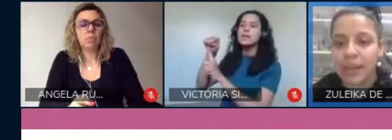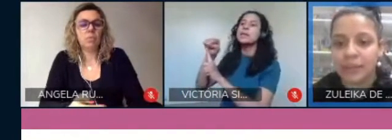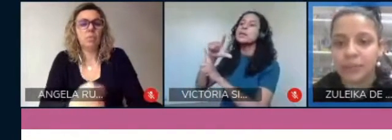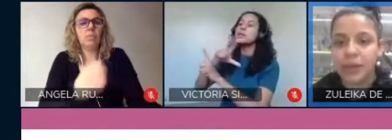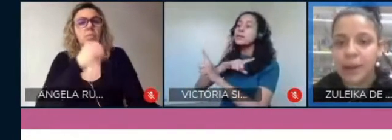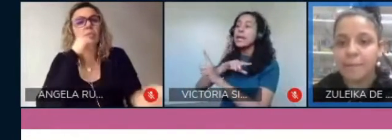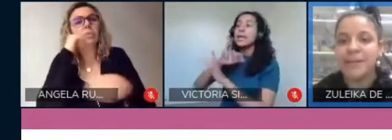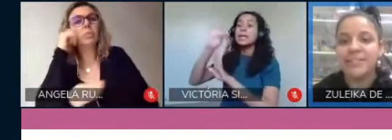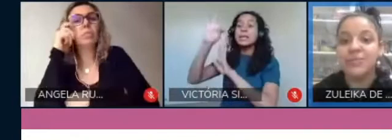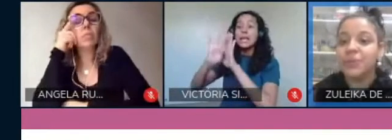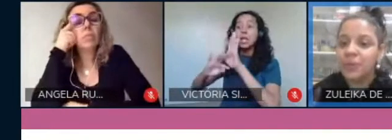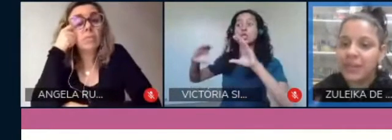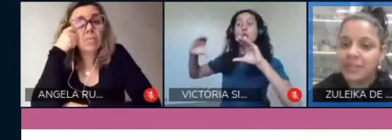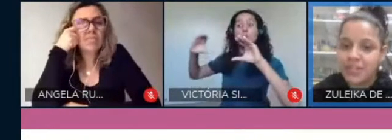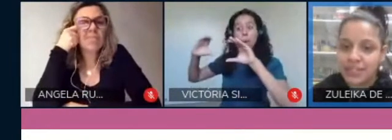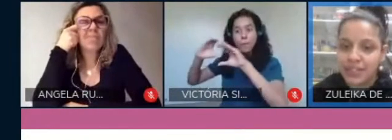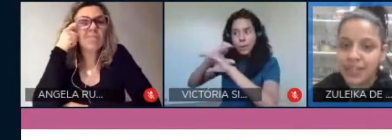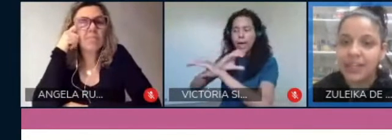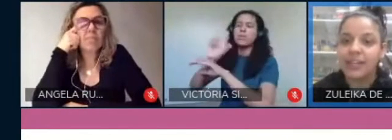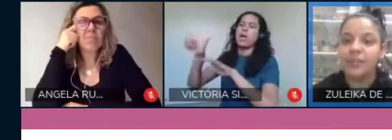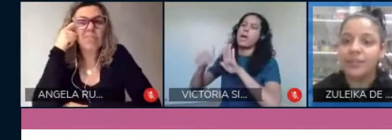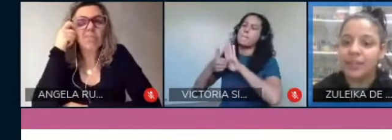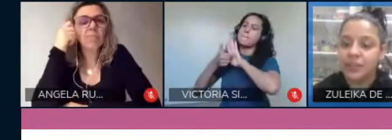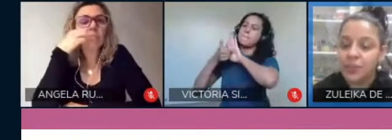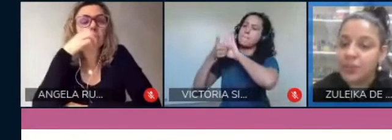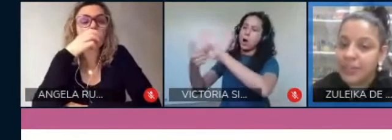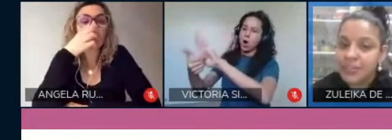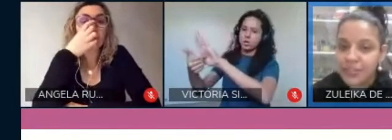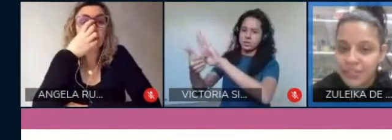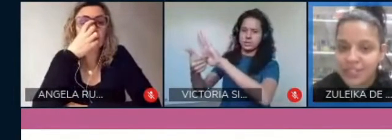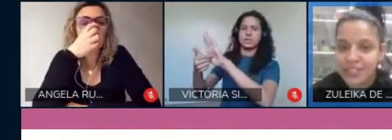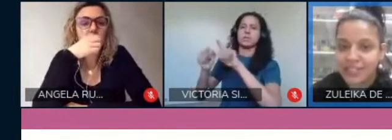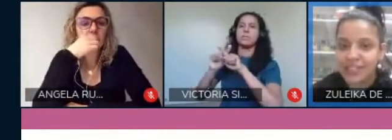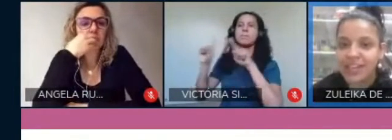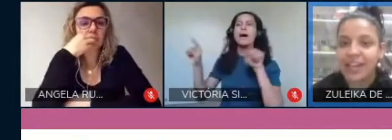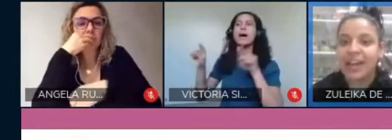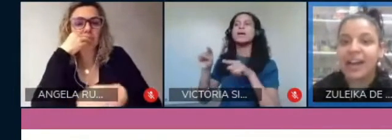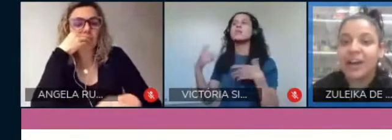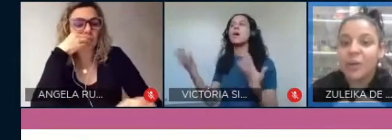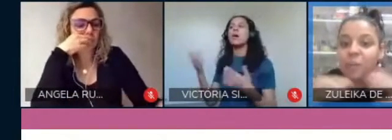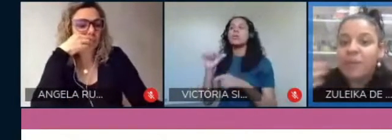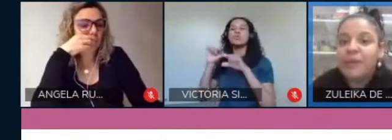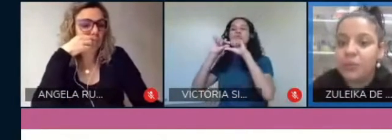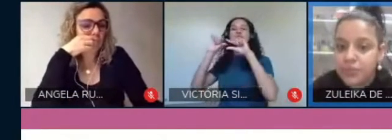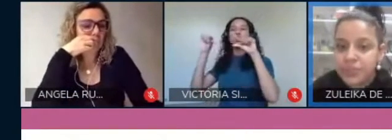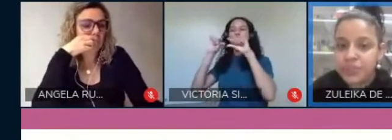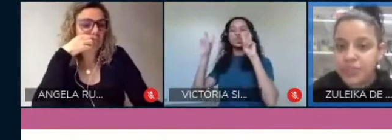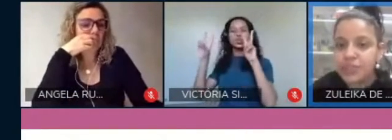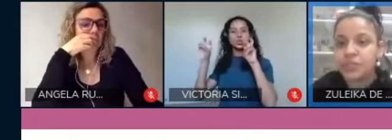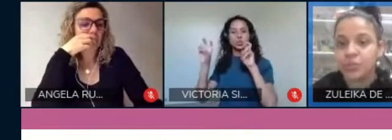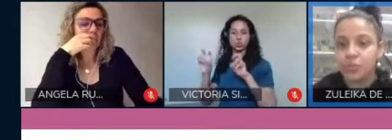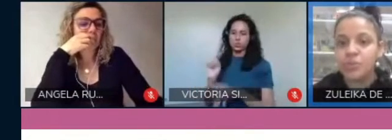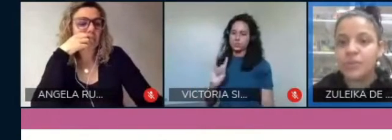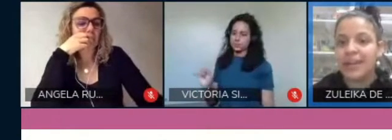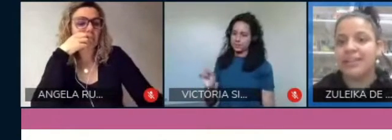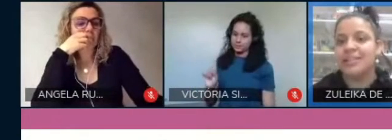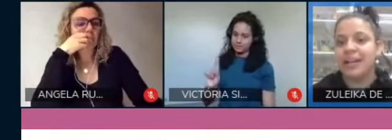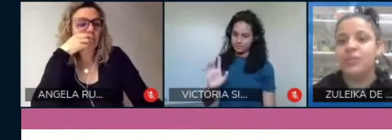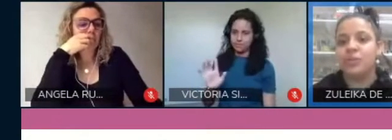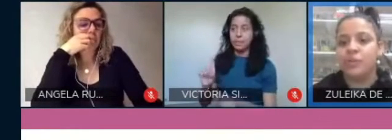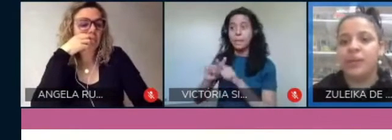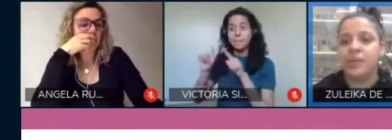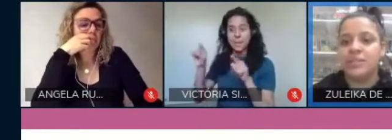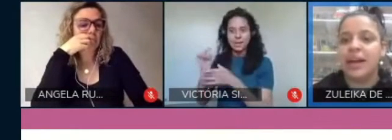o texto completo. Mas isso não quer dizer que o que a gente assina é a completude de